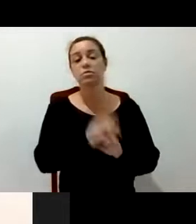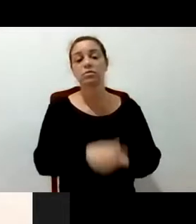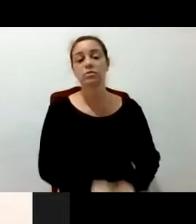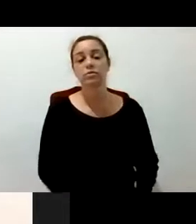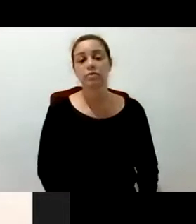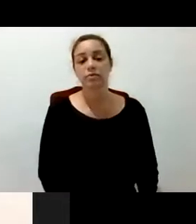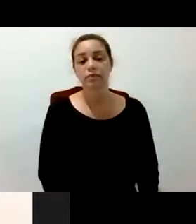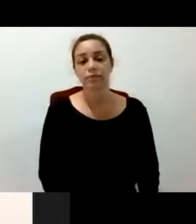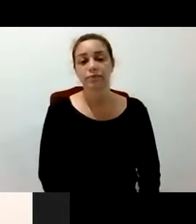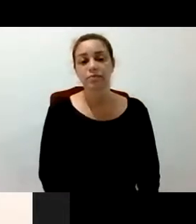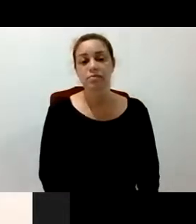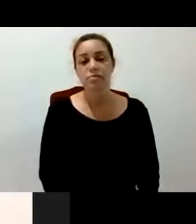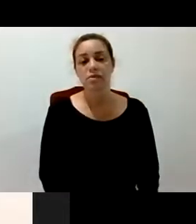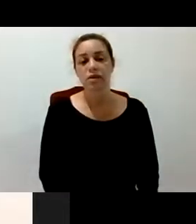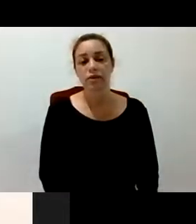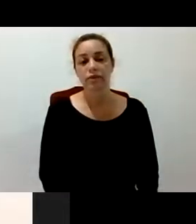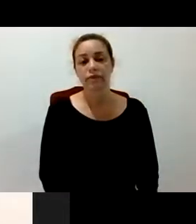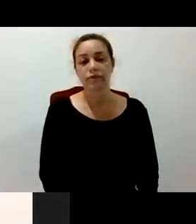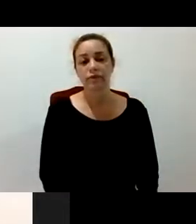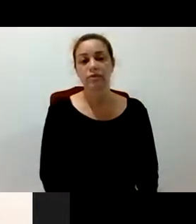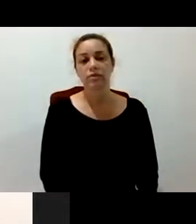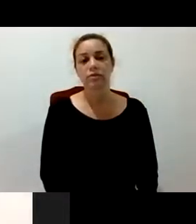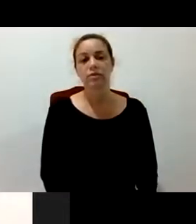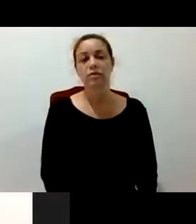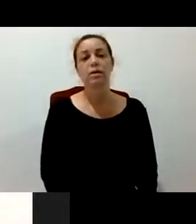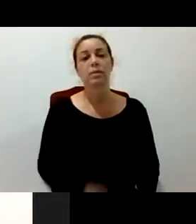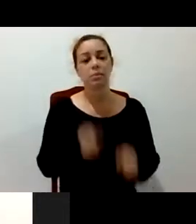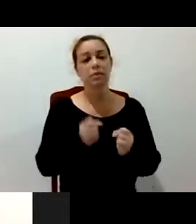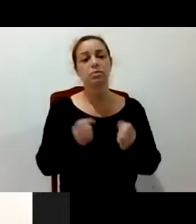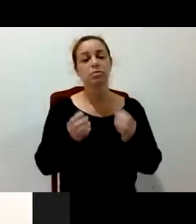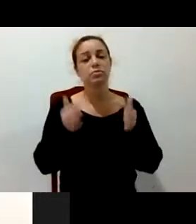Eu acho que a gente pode partir para o encerramento, então.